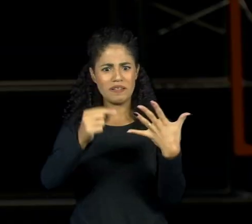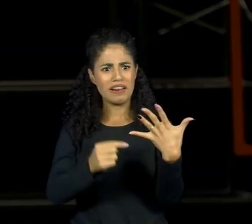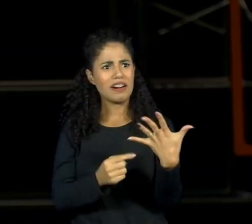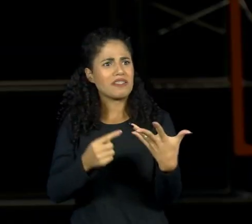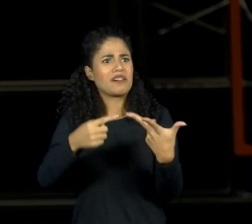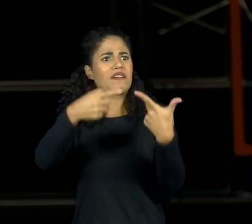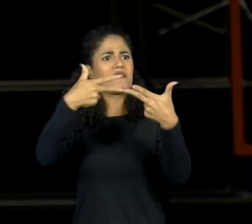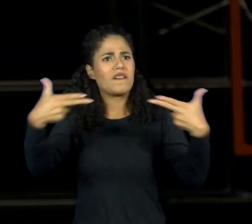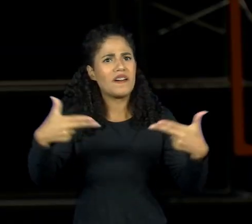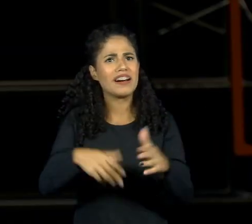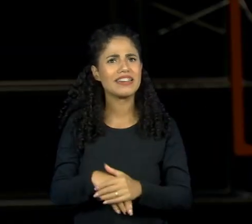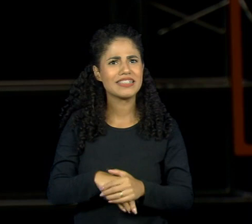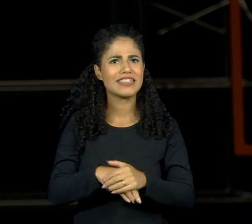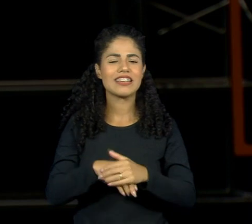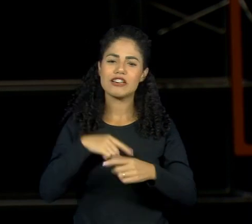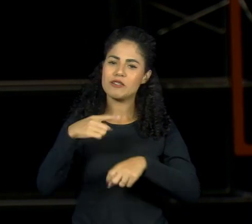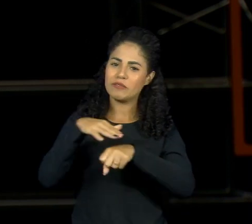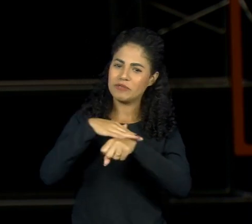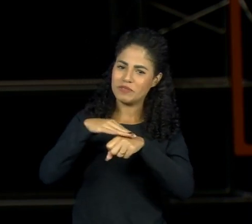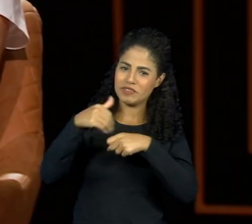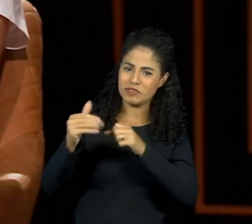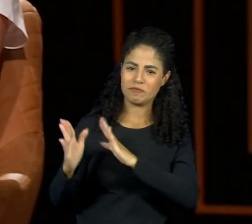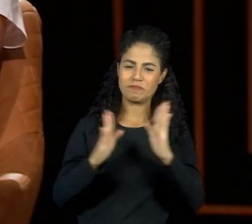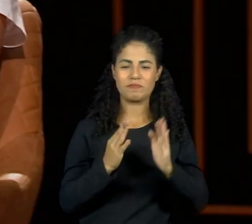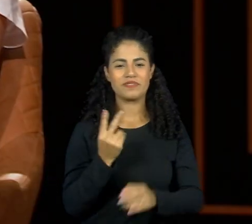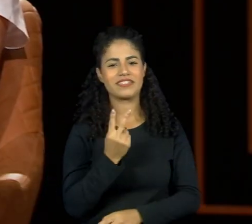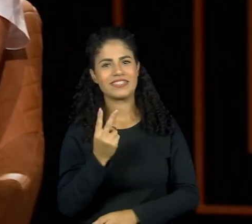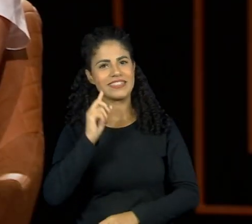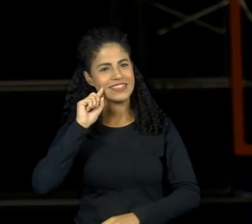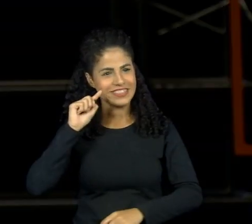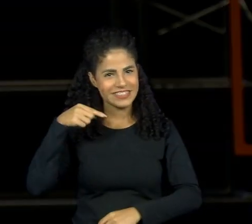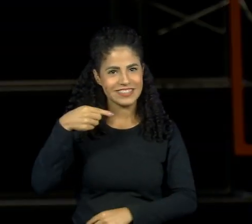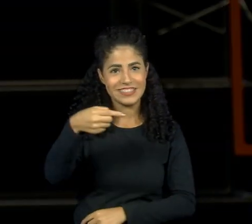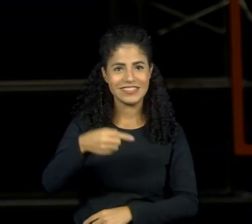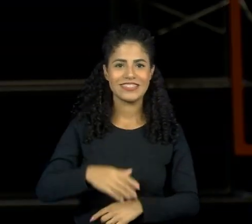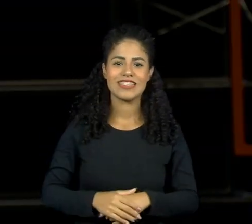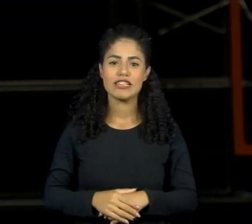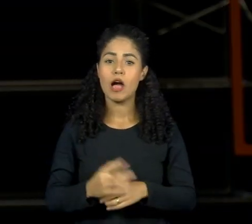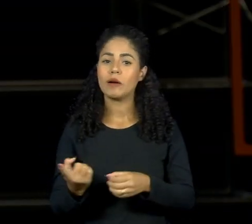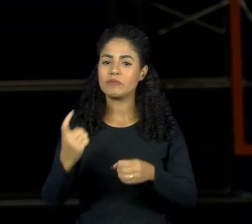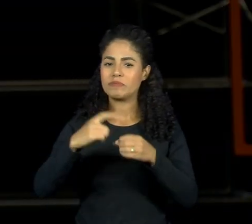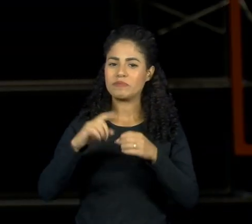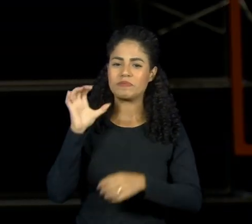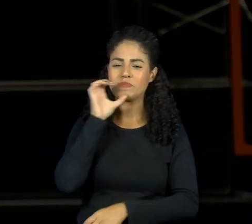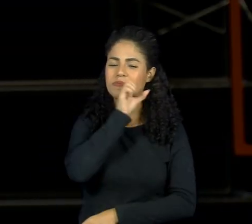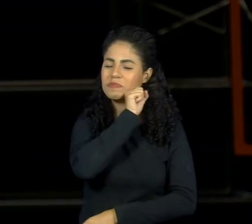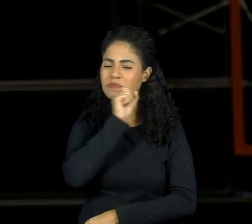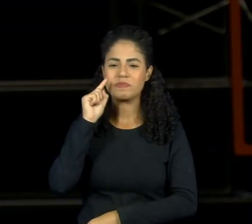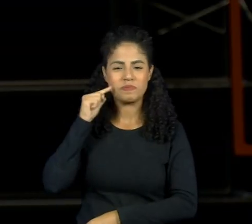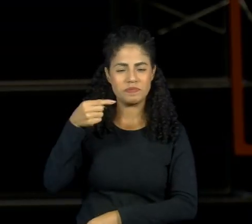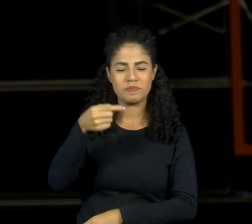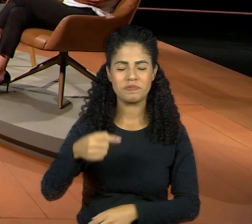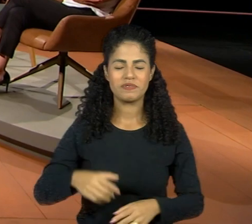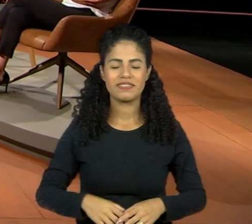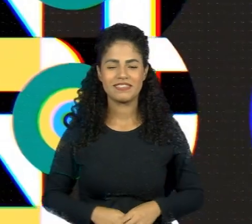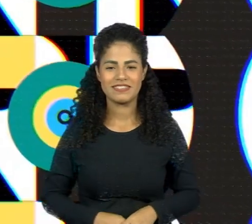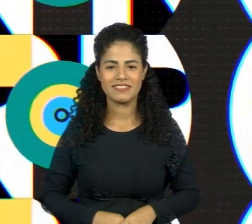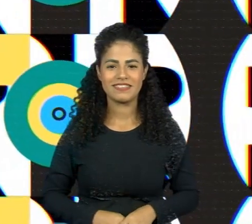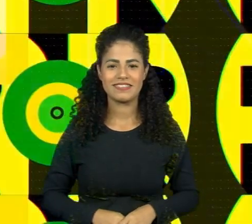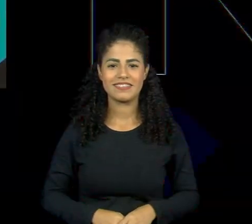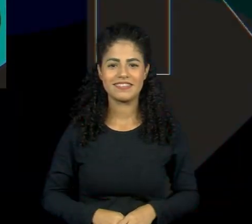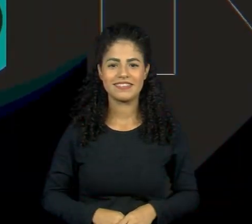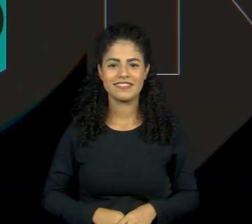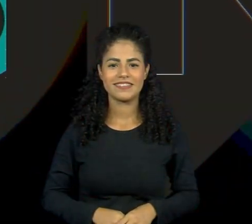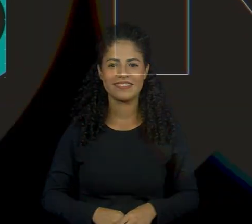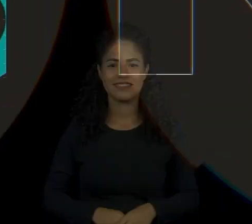Vamos continuar a nossa conversa no segundo bloco? Vamos. Vamos lá. Voltamos já com Clarice Abujamra.